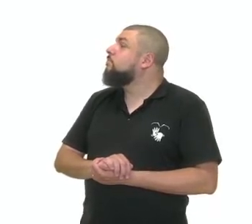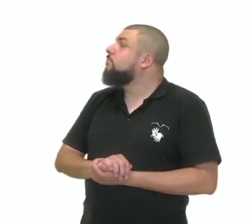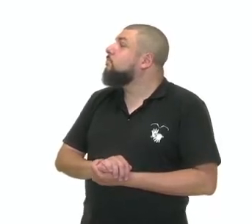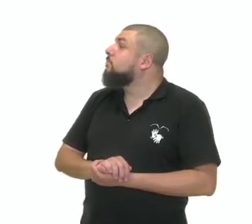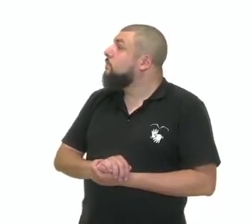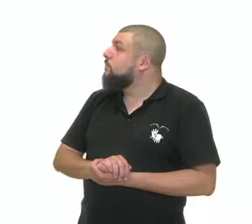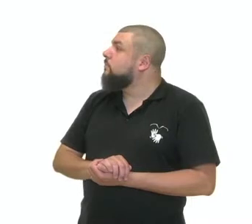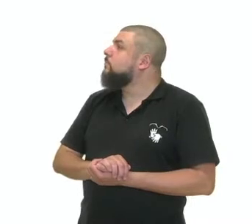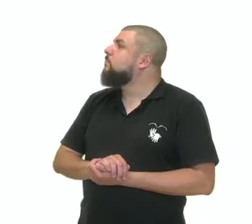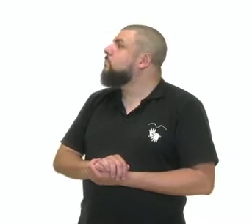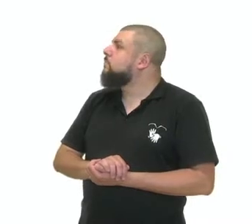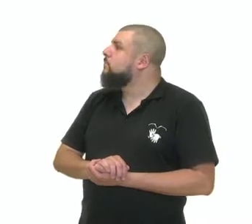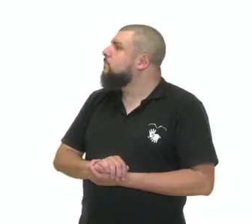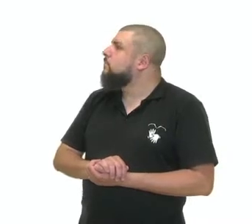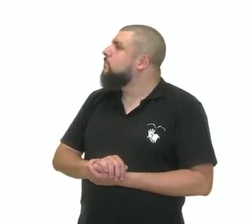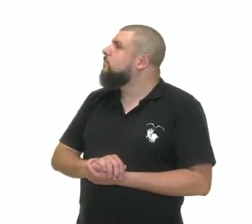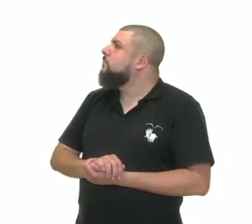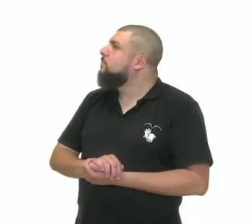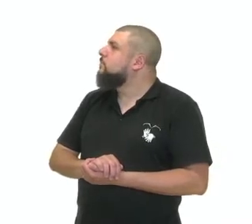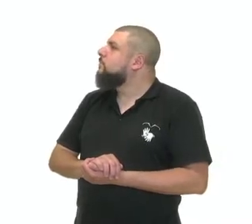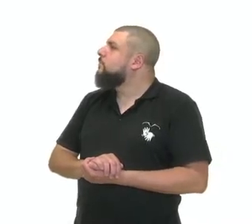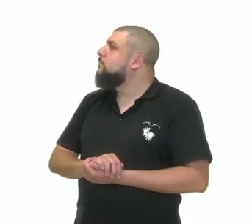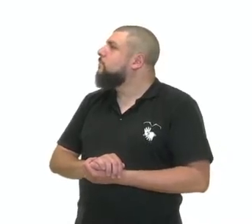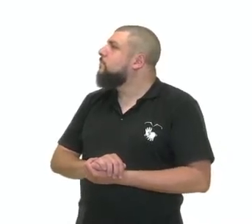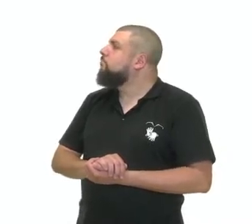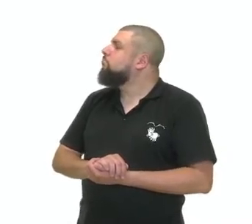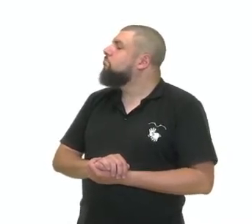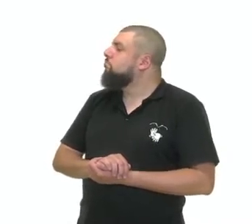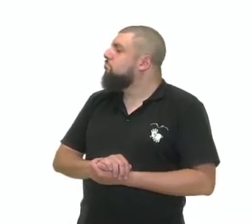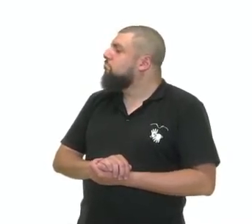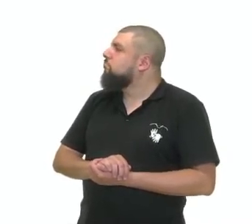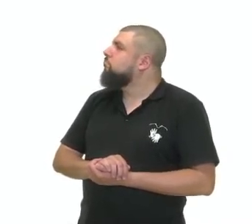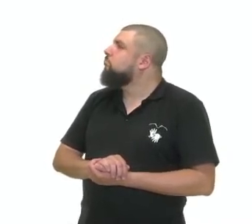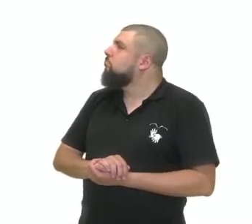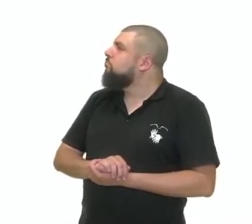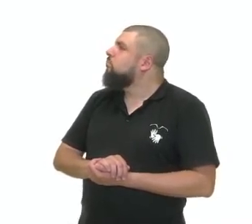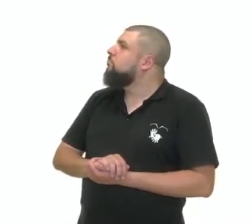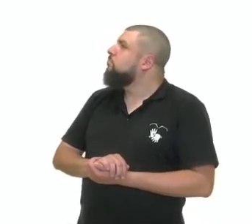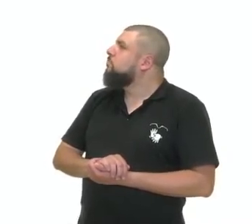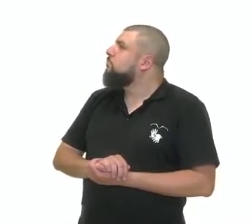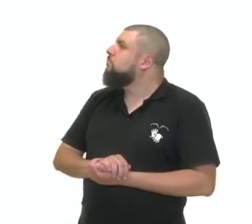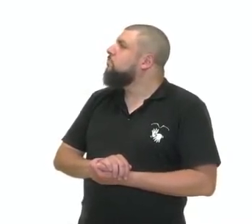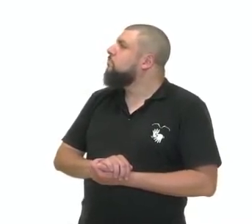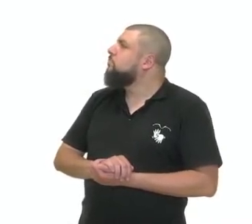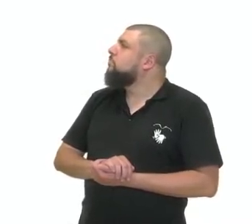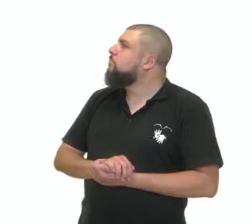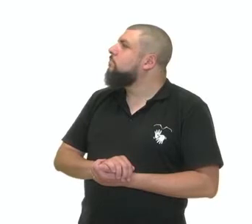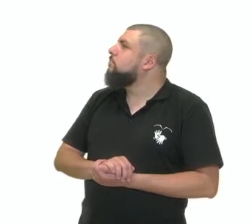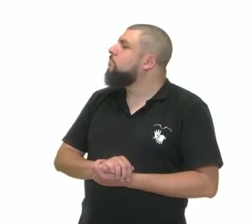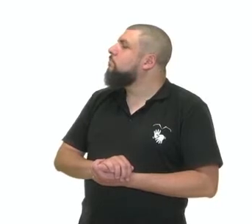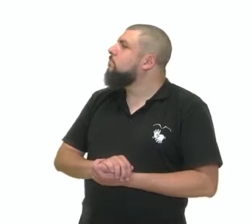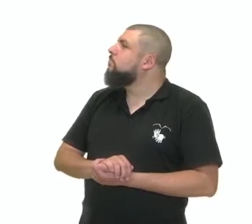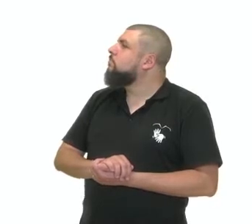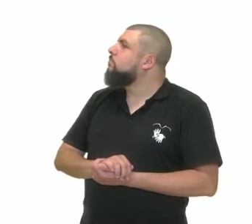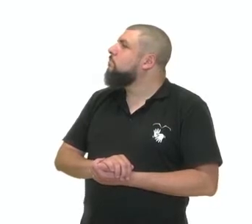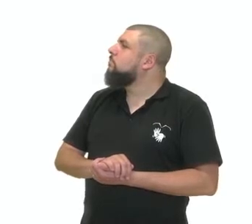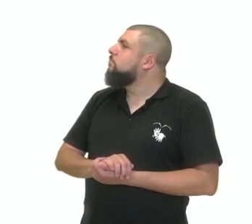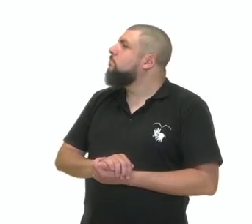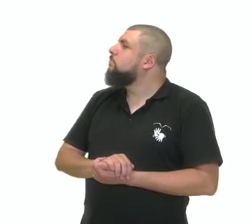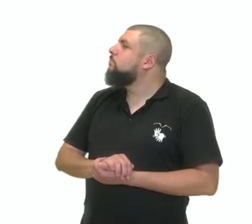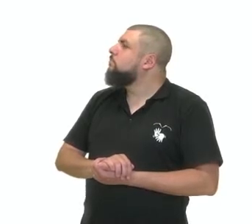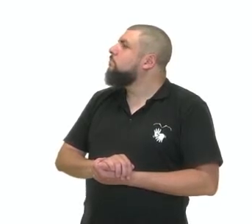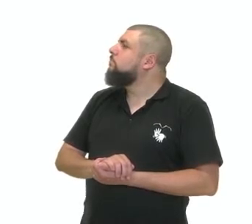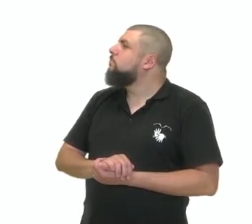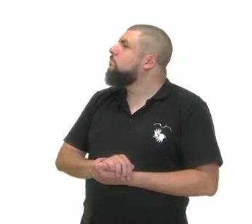um fruto é saber-lhe o sentido. Por isso, quando num dia de calor me sinto triste de